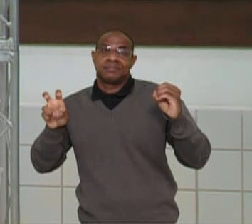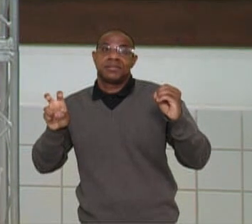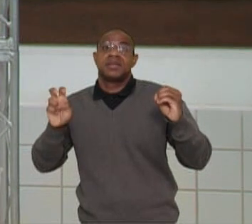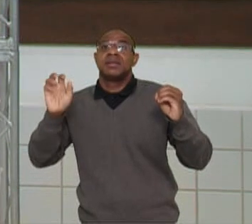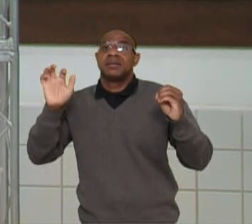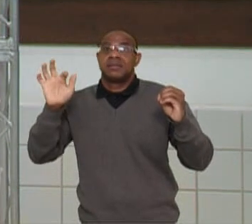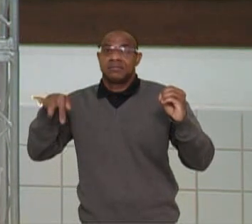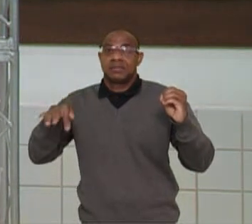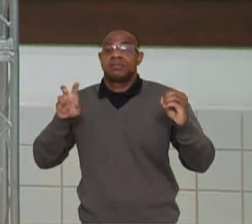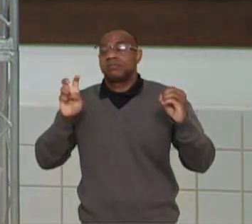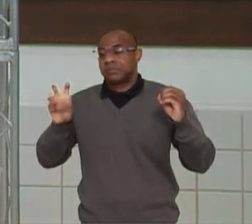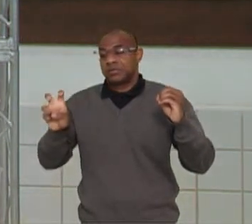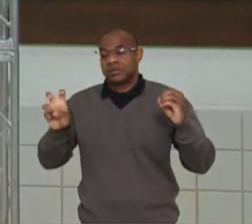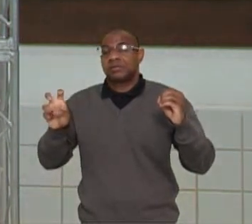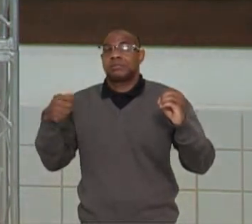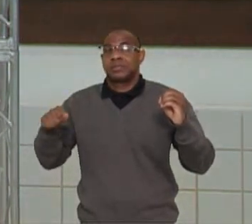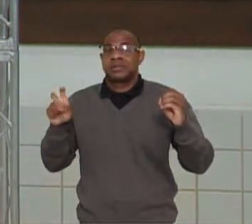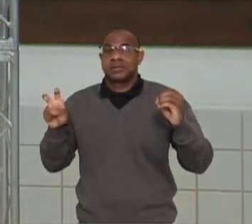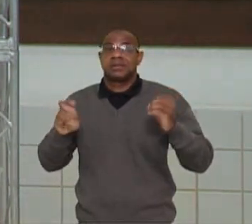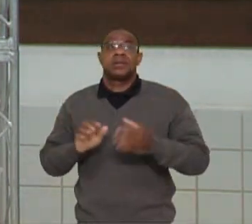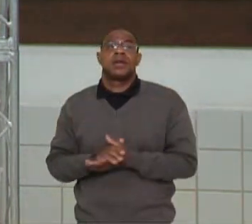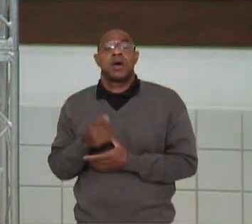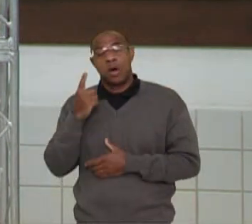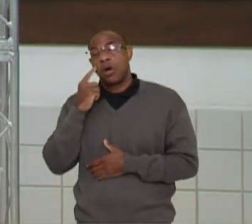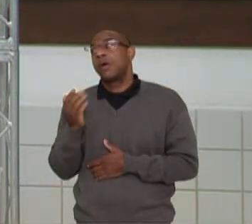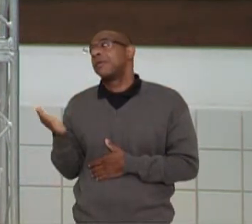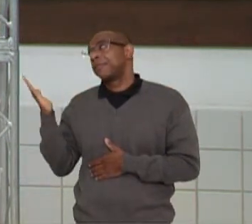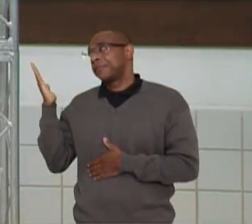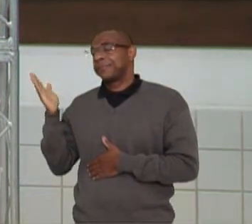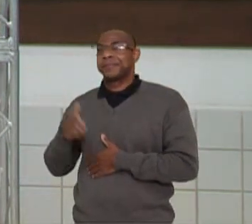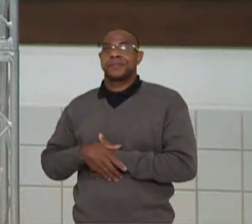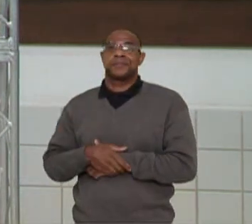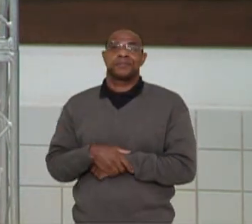terminar em 5. Então vamos analisar a situação.